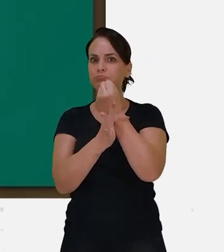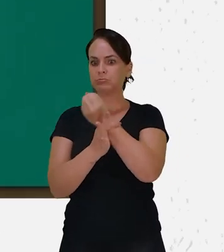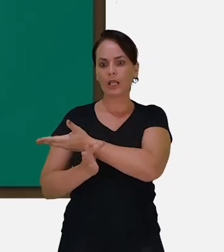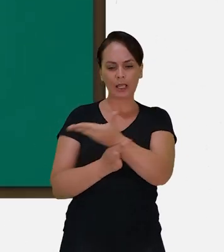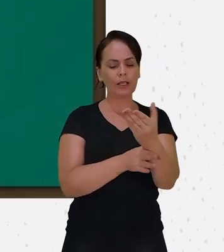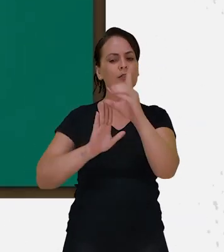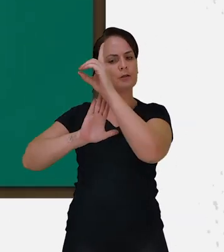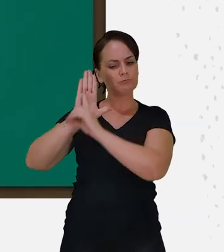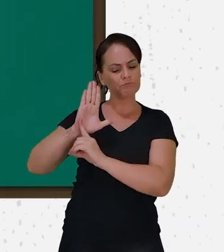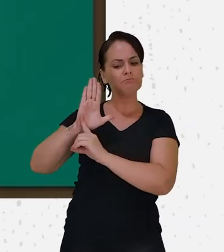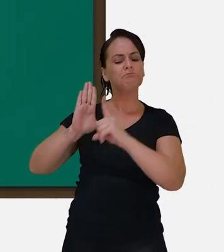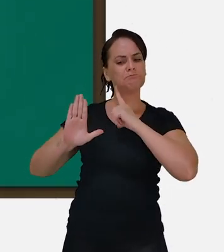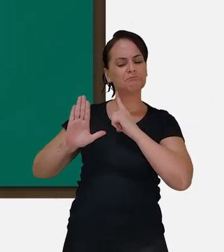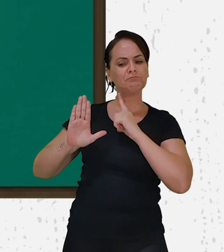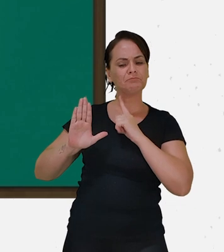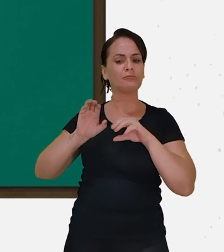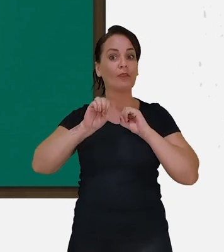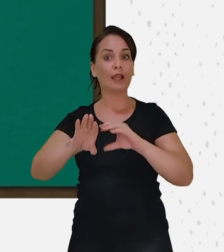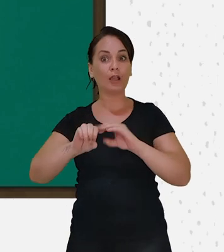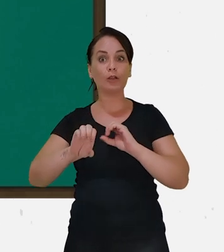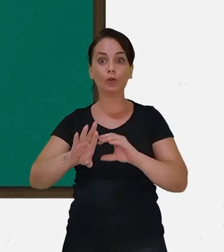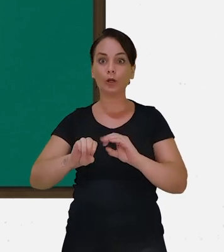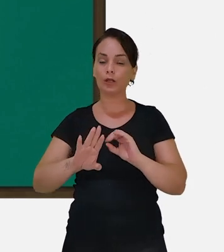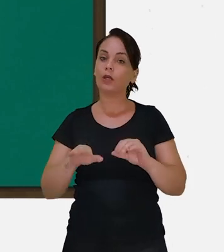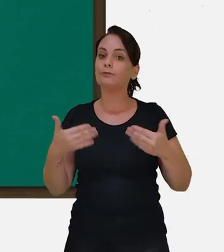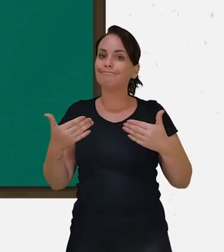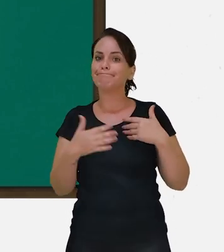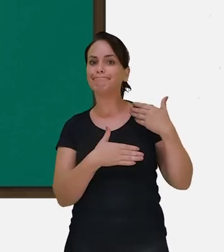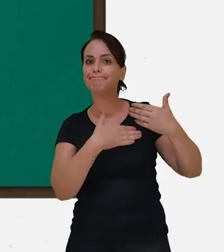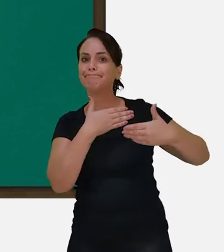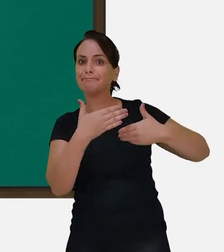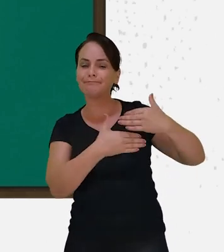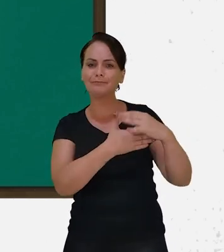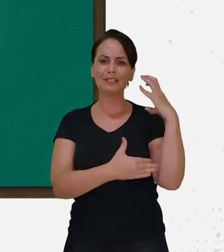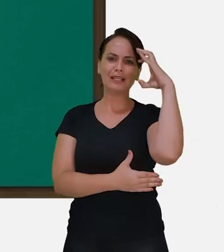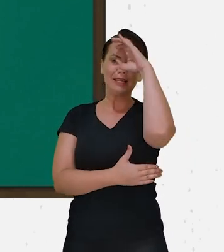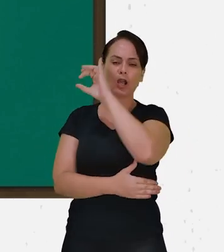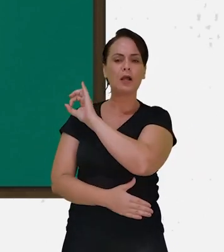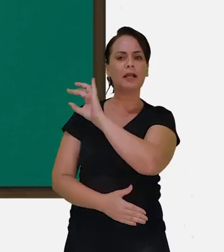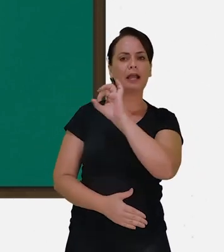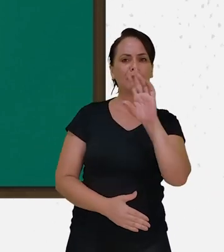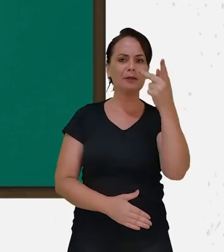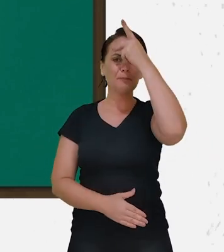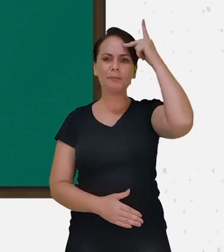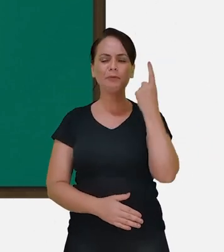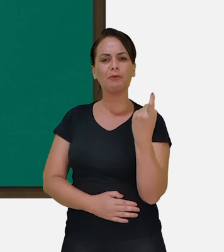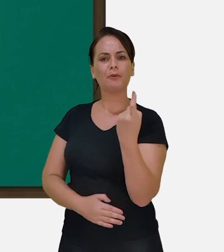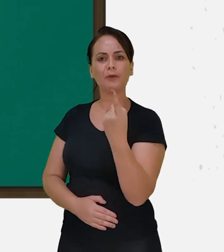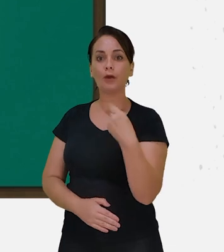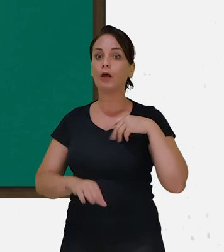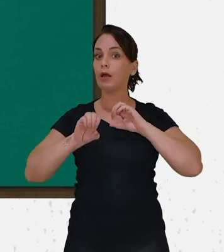pessoas também tenham o direito à educação. E embora o processo de aprendizagem de cada pessoa seja único,